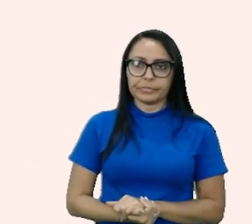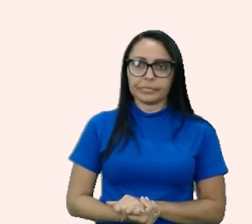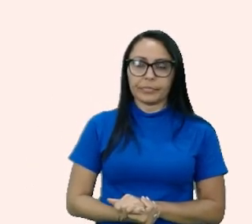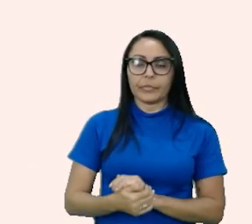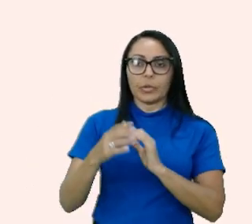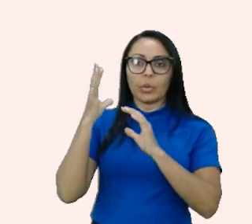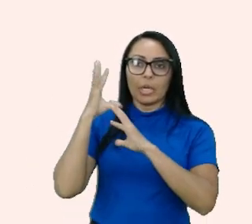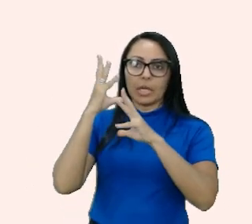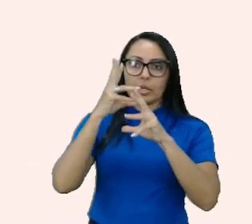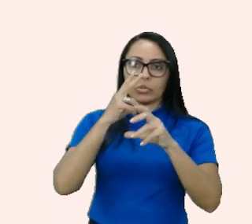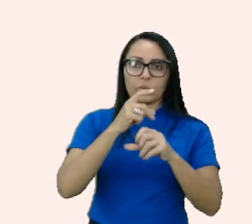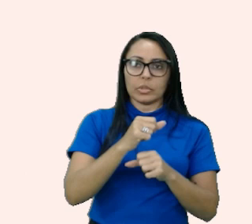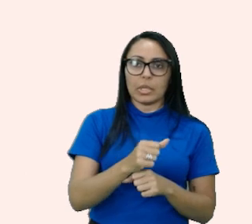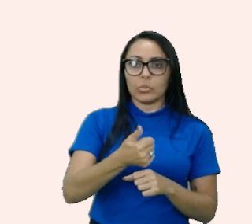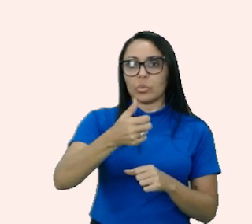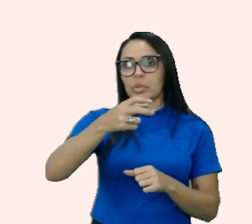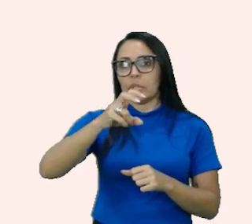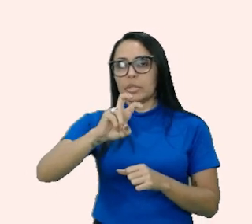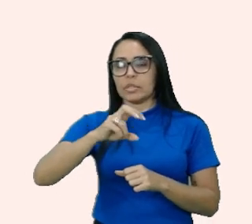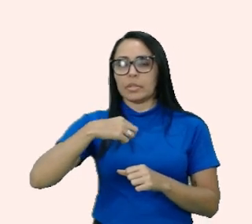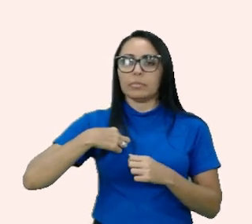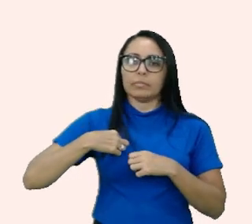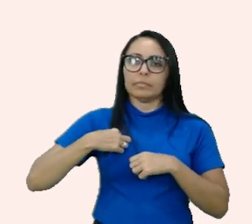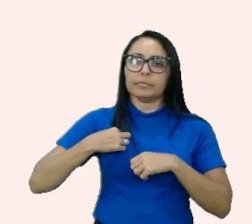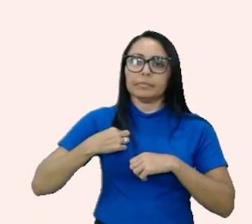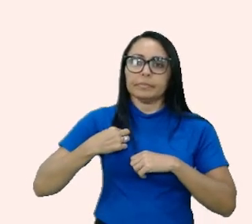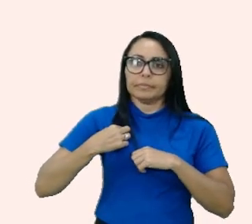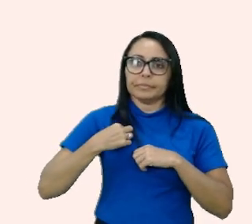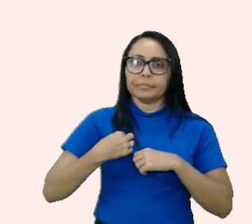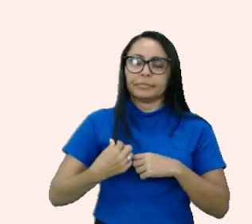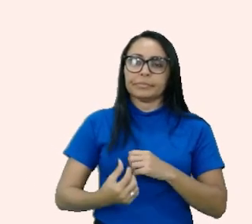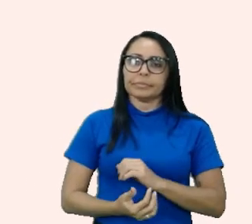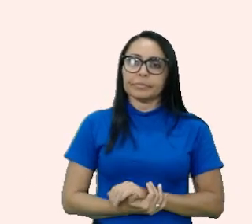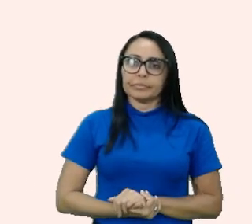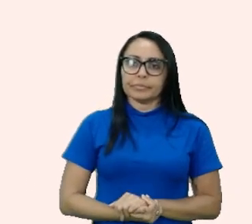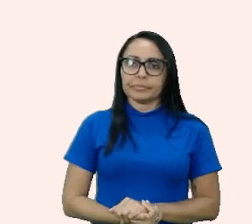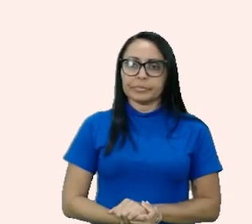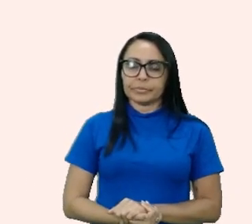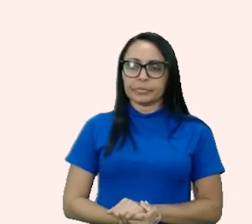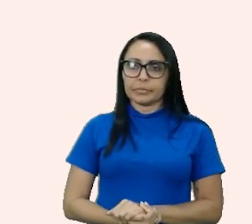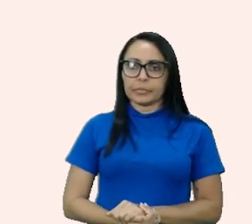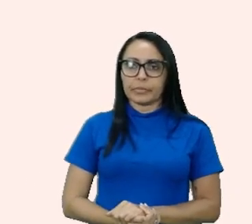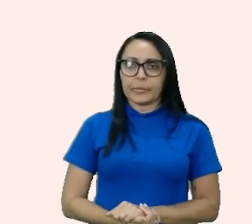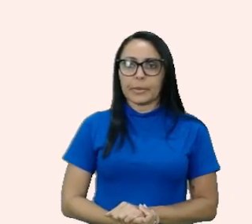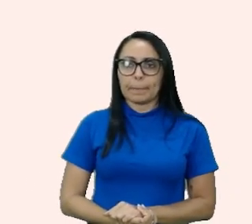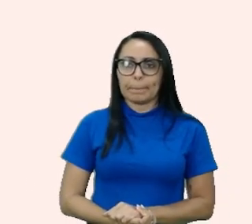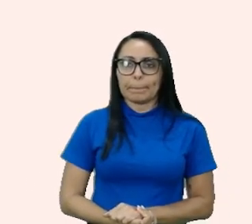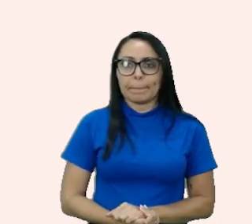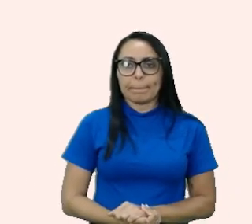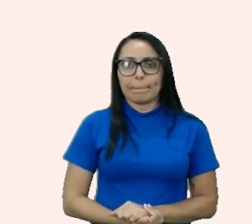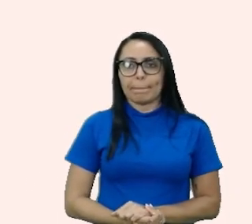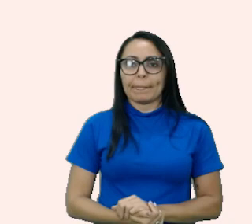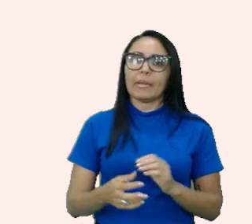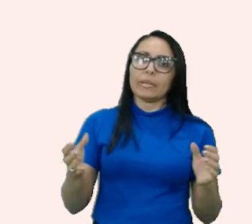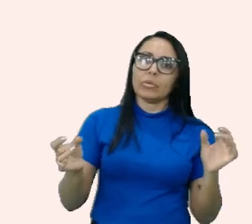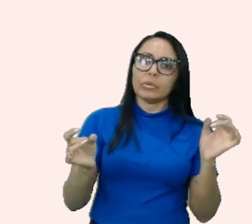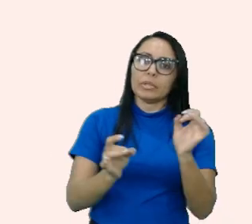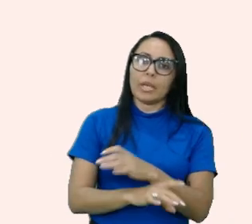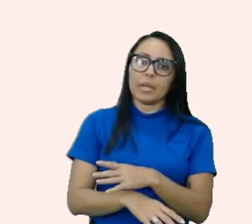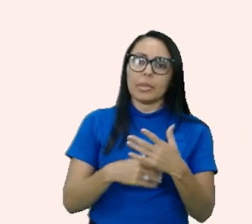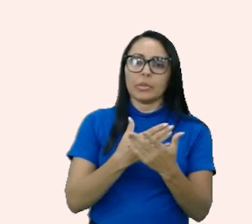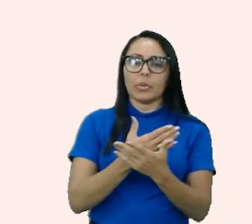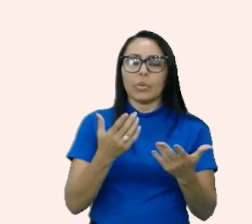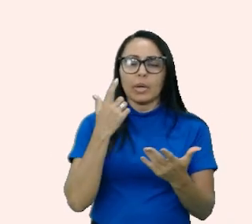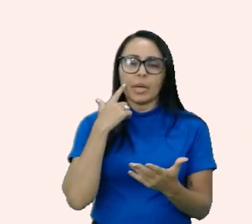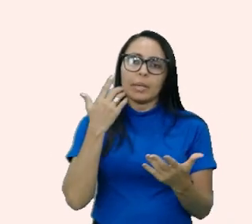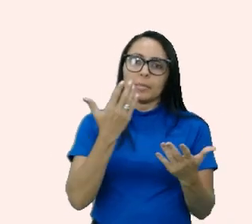o número 15. Confere? Então aí eu tenho 15 unidades de medida centímetros e fecho a minha